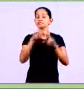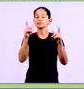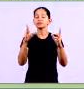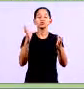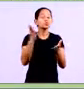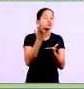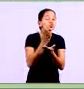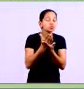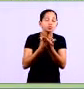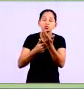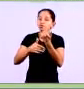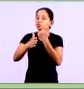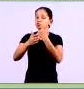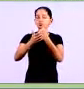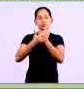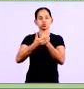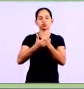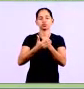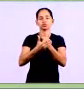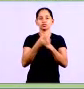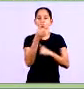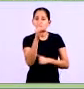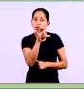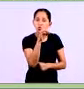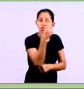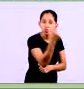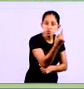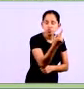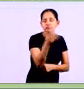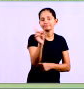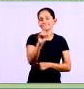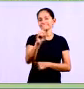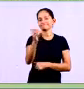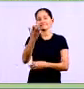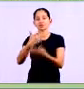os tributos. Explícitos, aquele que você